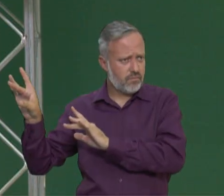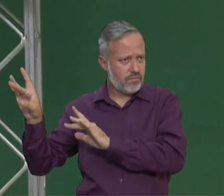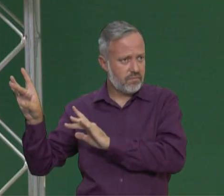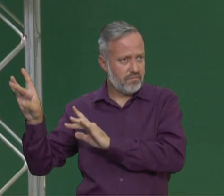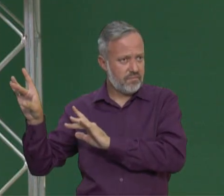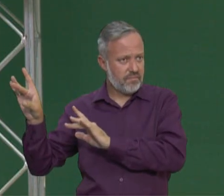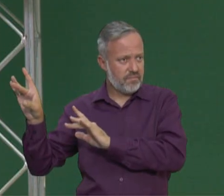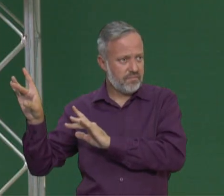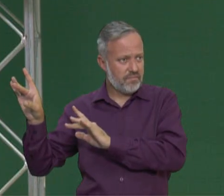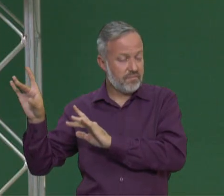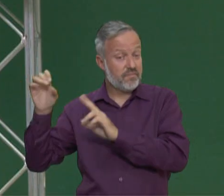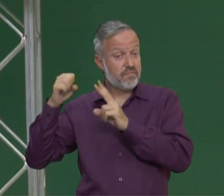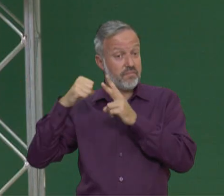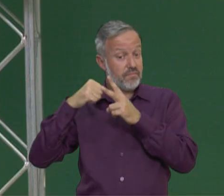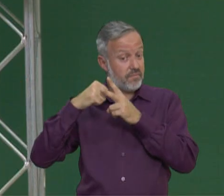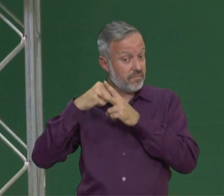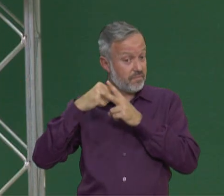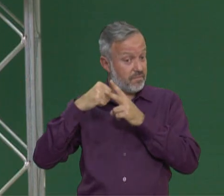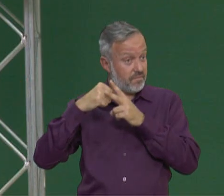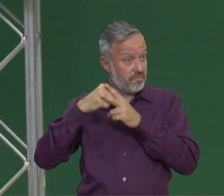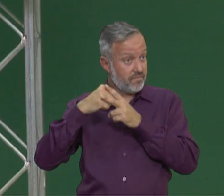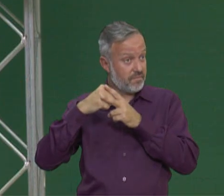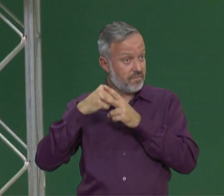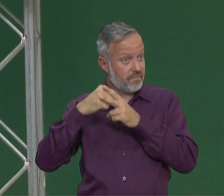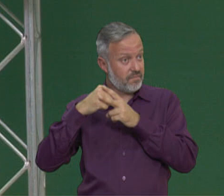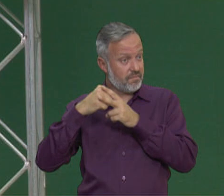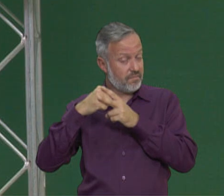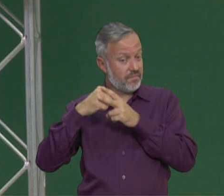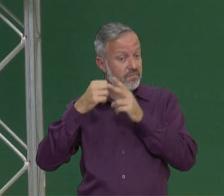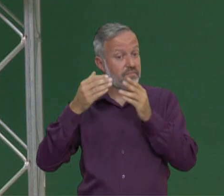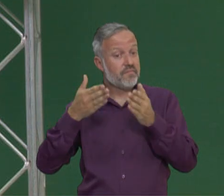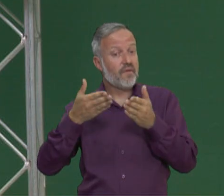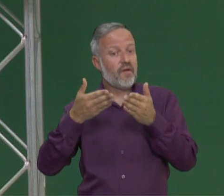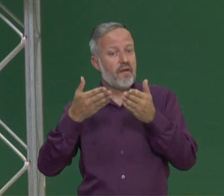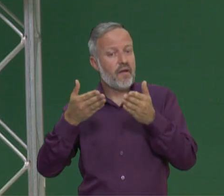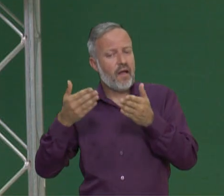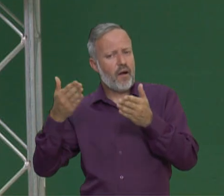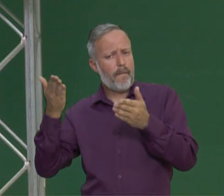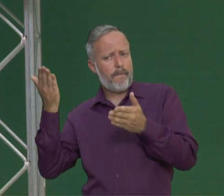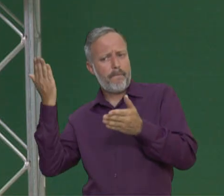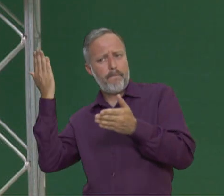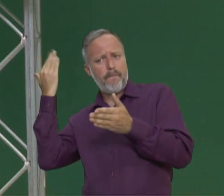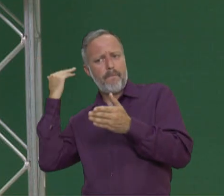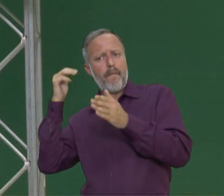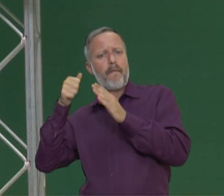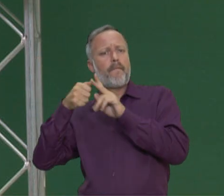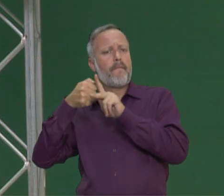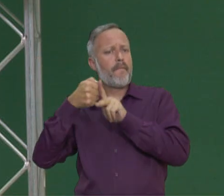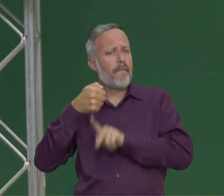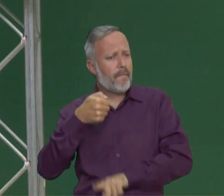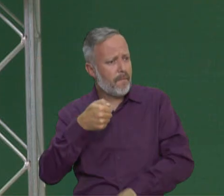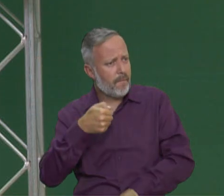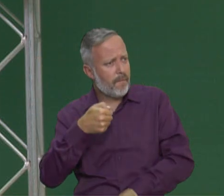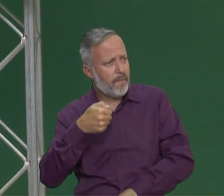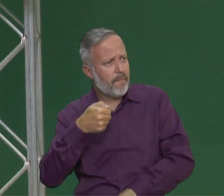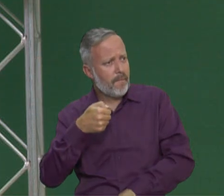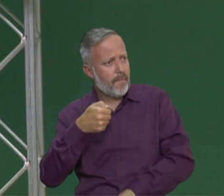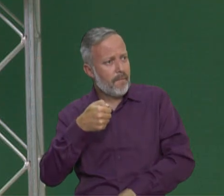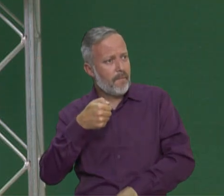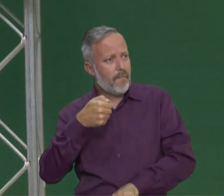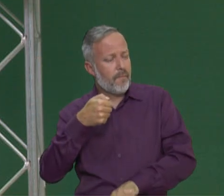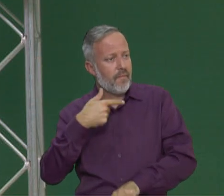out. O verbo to go, quando estiver em passado particípio, é gone. Ele é um